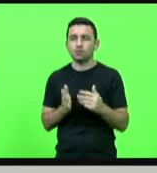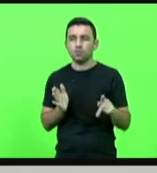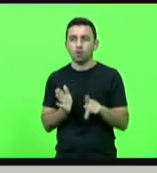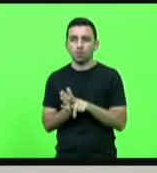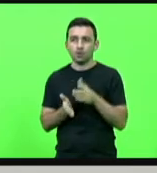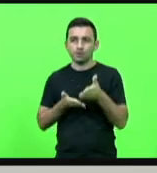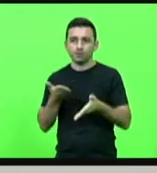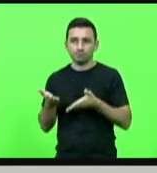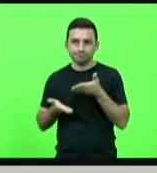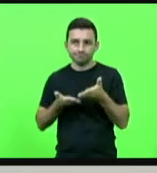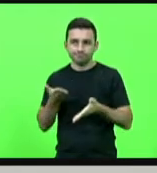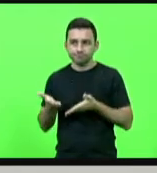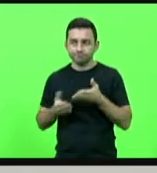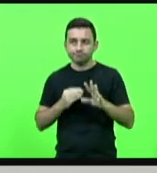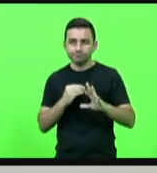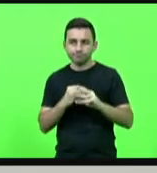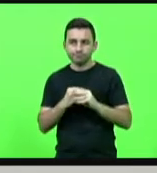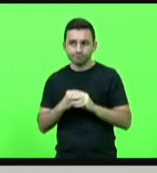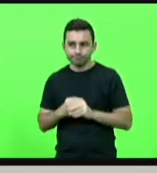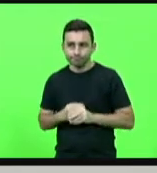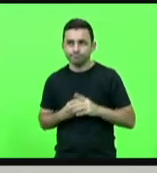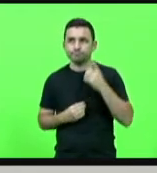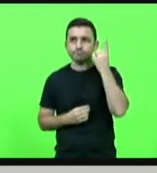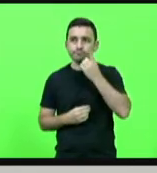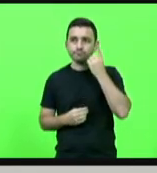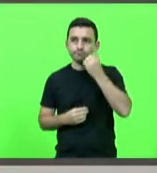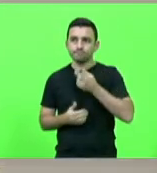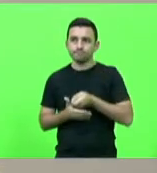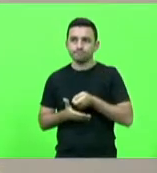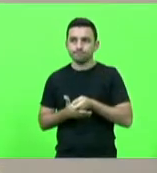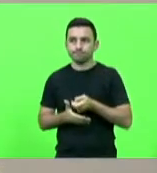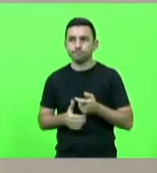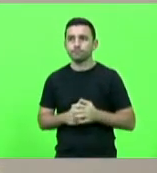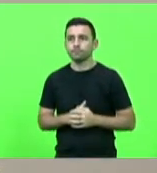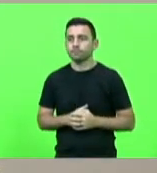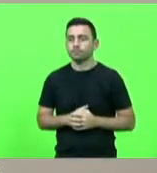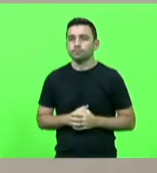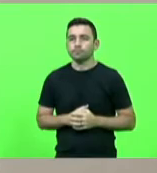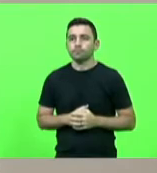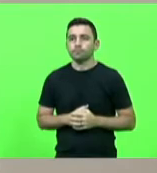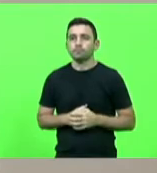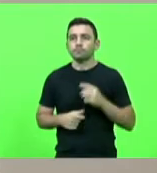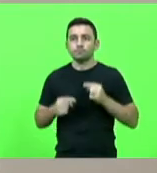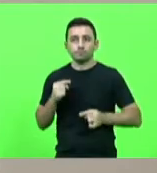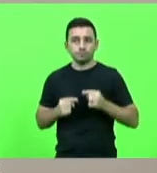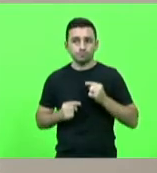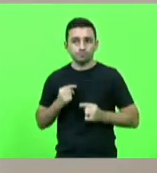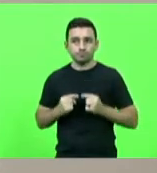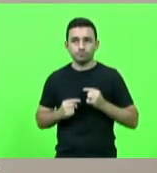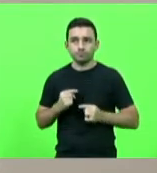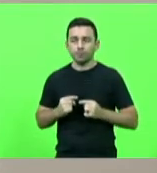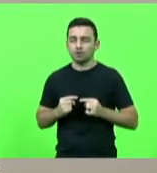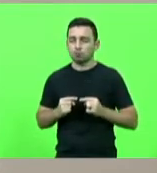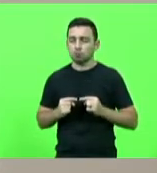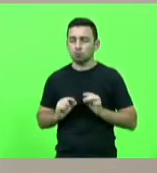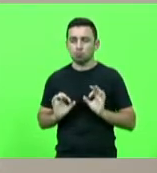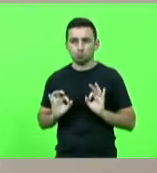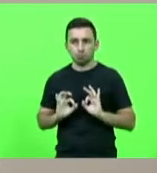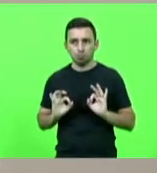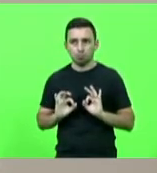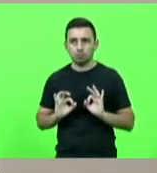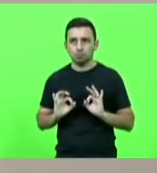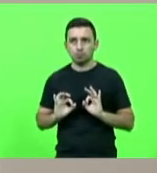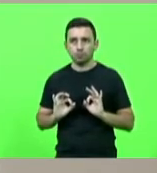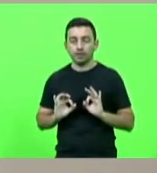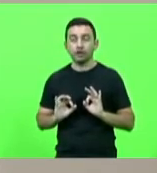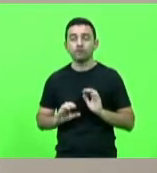atendimento de emendas parlamentares impositivas. Em discussão, não havendo quem queira discutir,